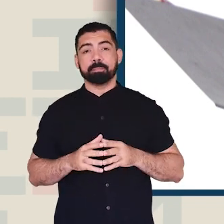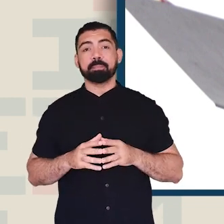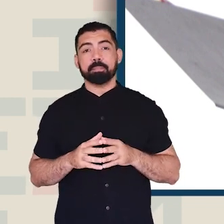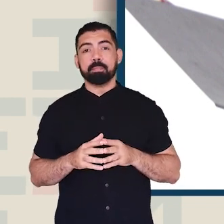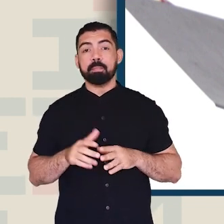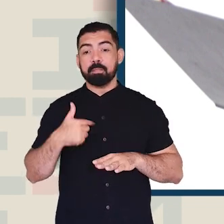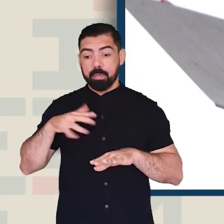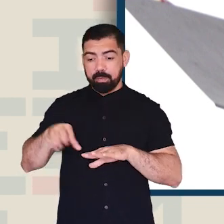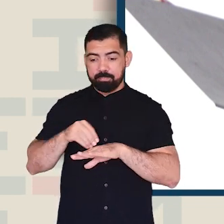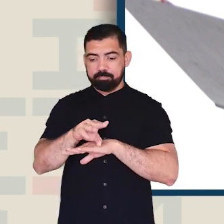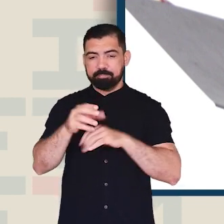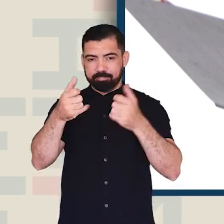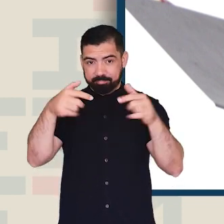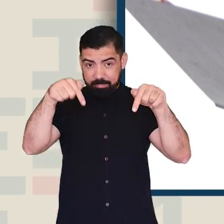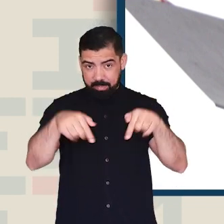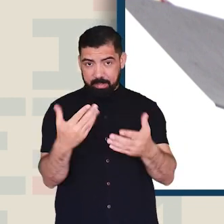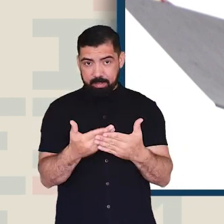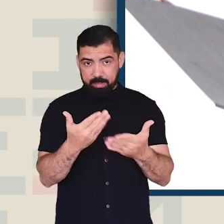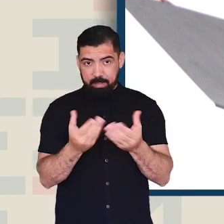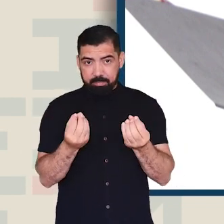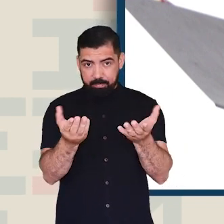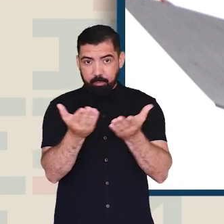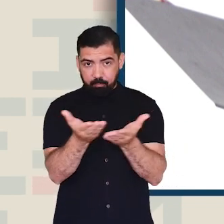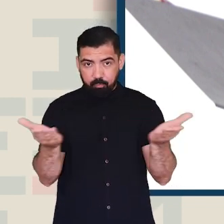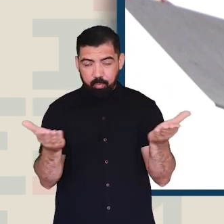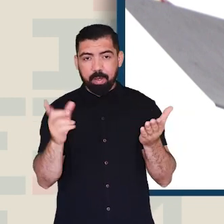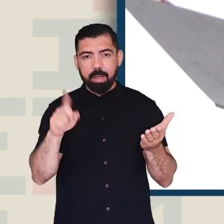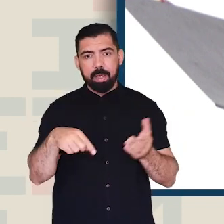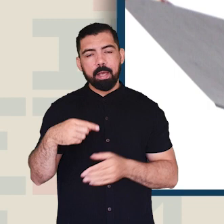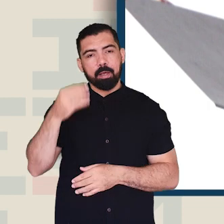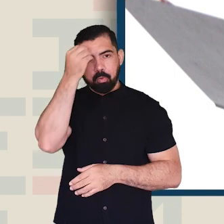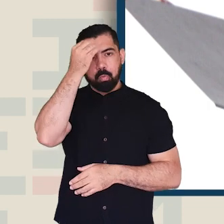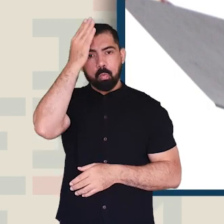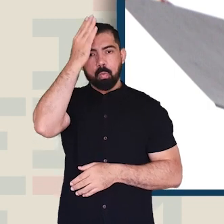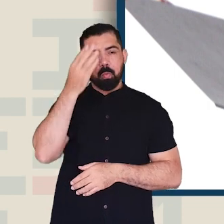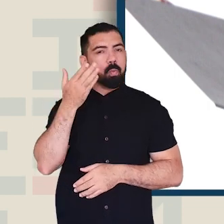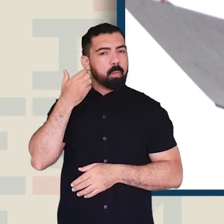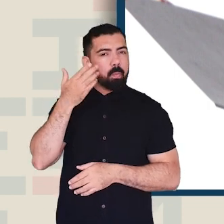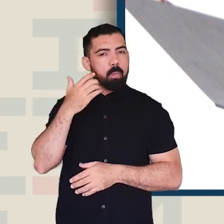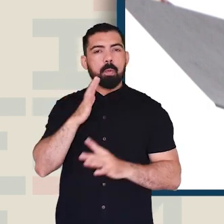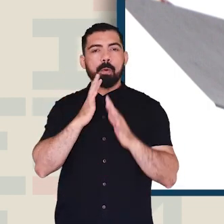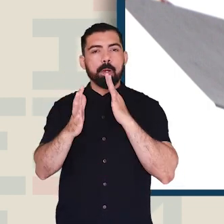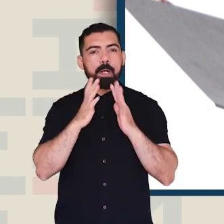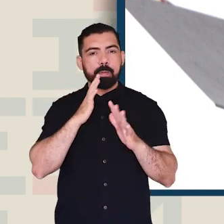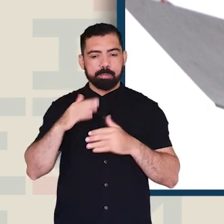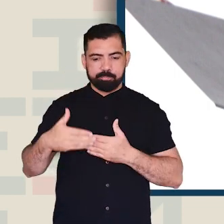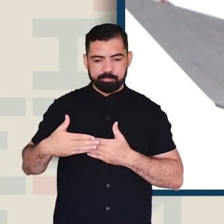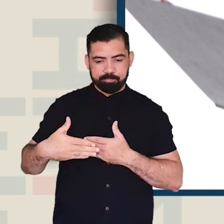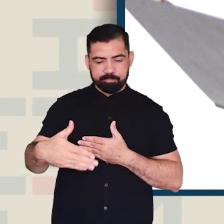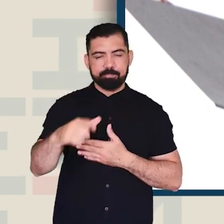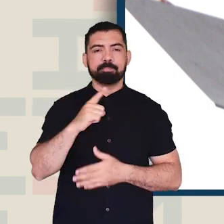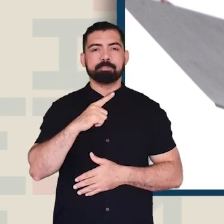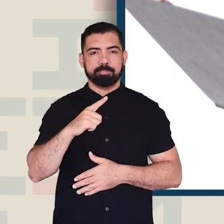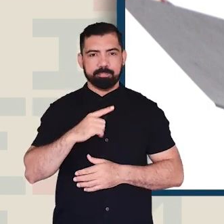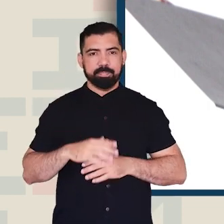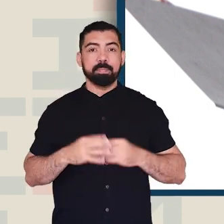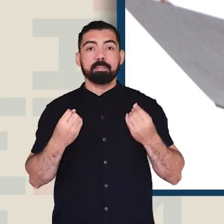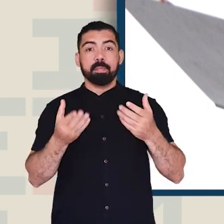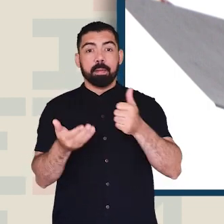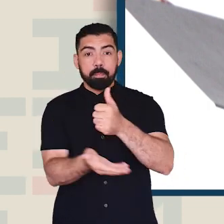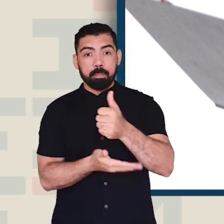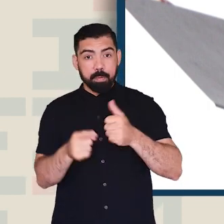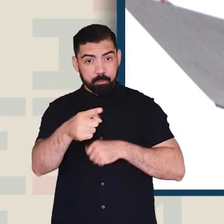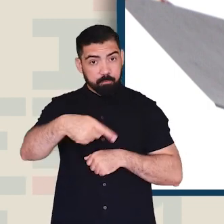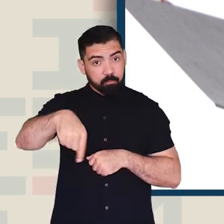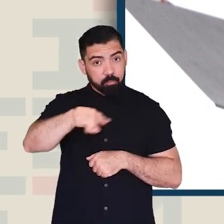o que eu vou trazer aqui nessa aula para vocês são conhecimentos que são duradouros, né? Vão dar embasamento para